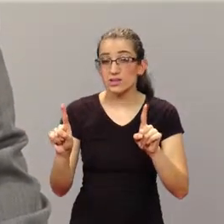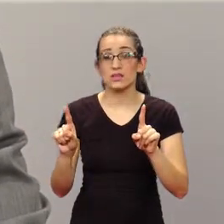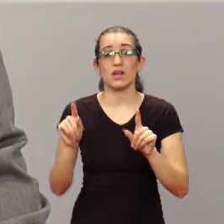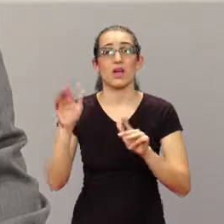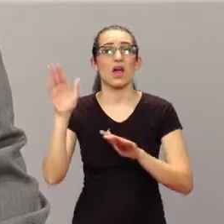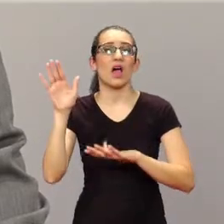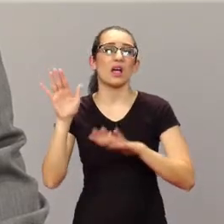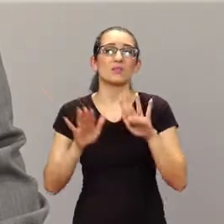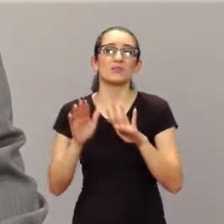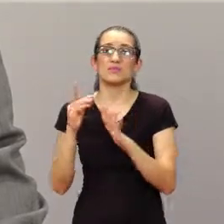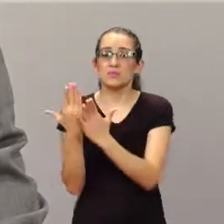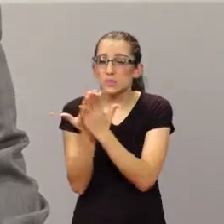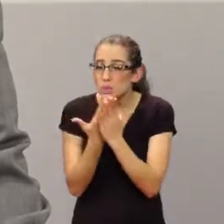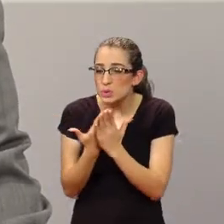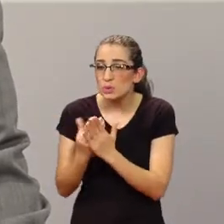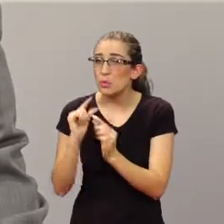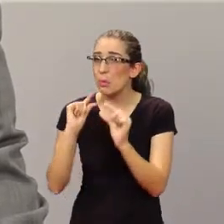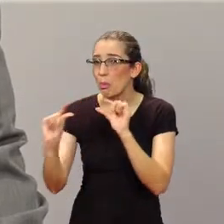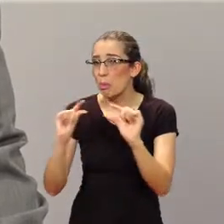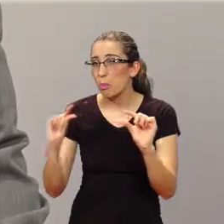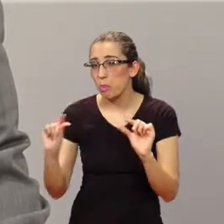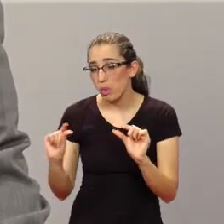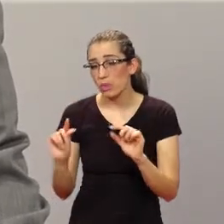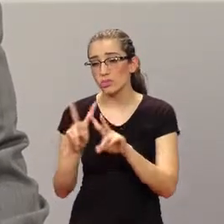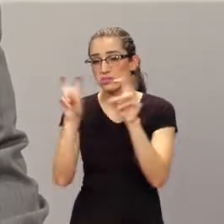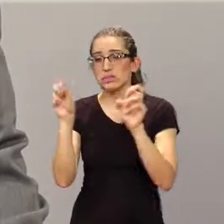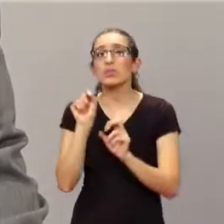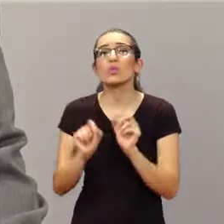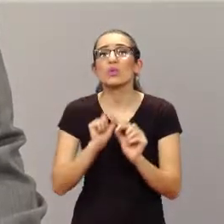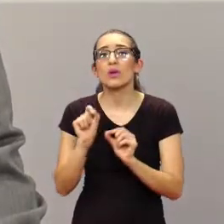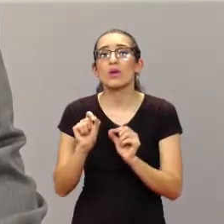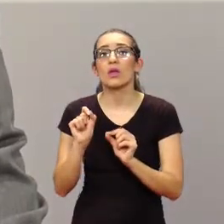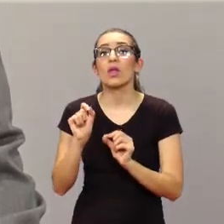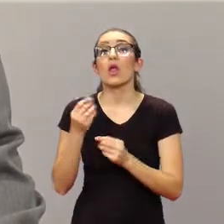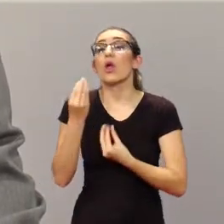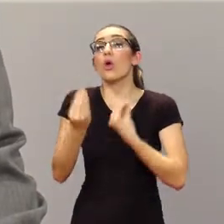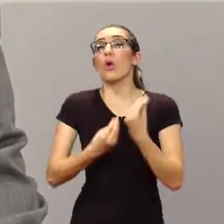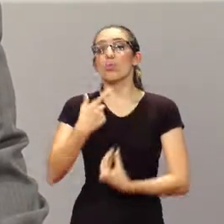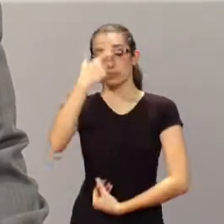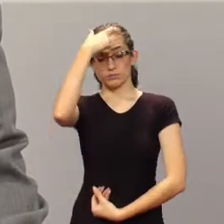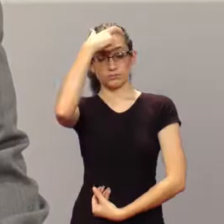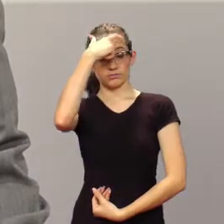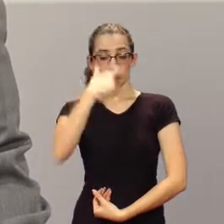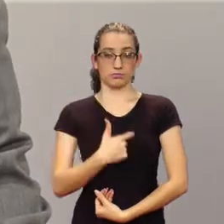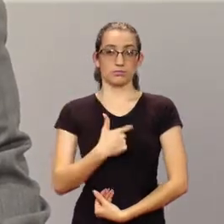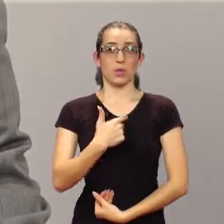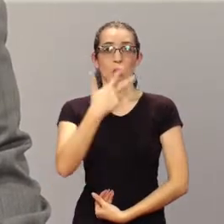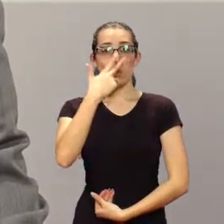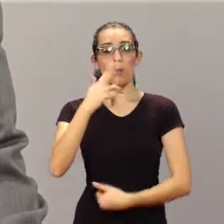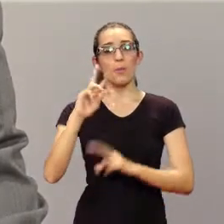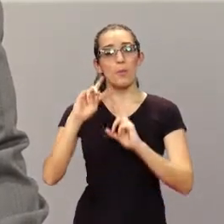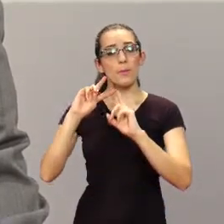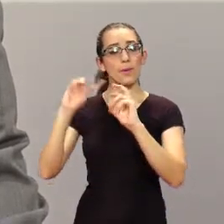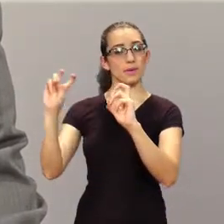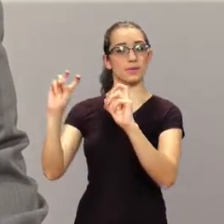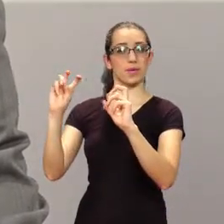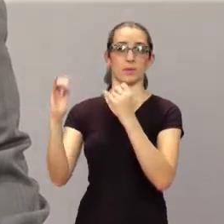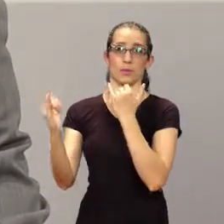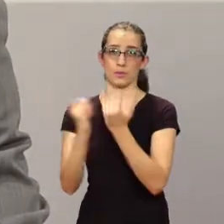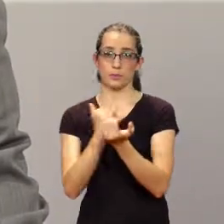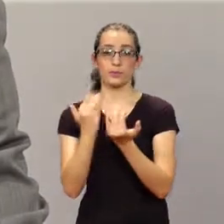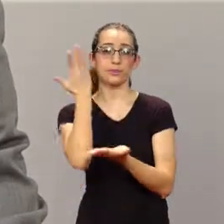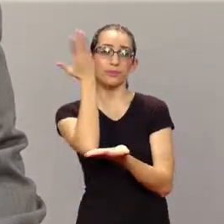pelo menos há poucos estudos na literatura científica sobre isso, é a percepção que o paciente tem a respeito daquela